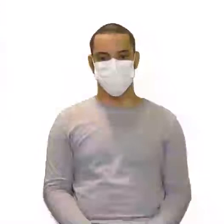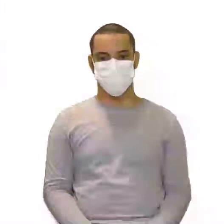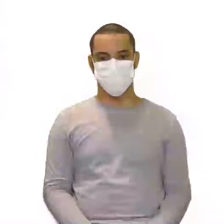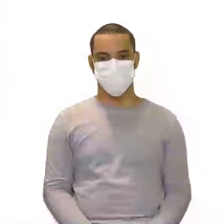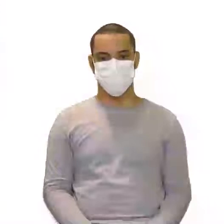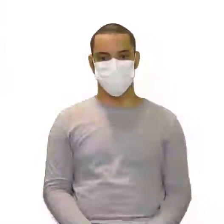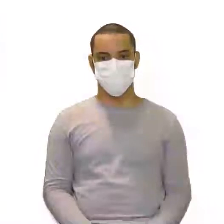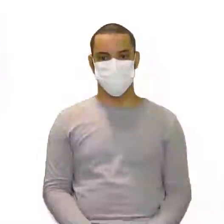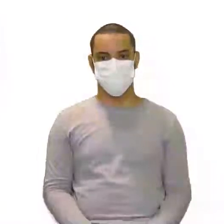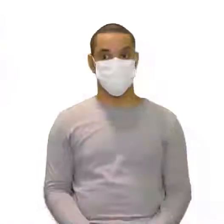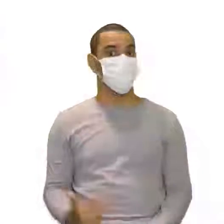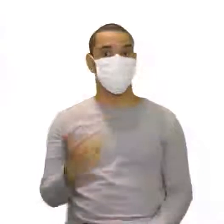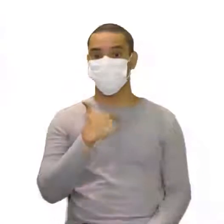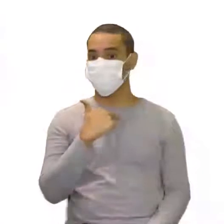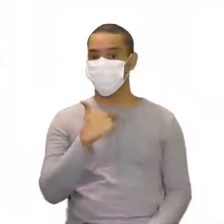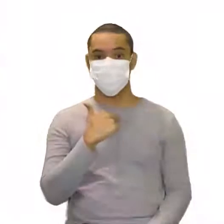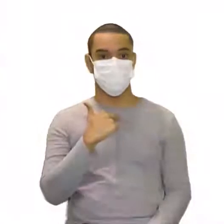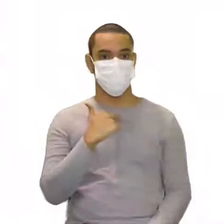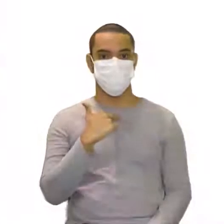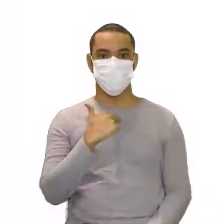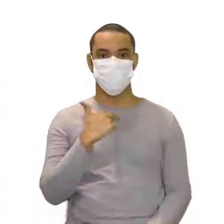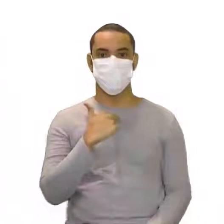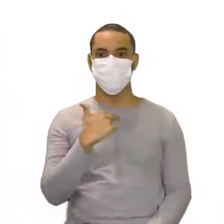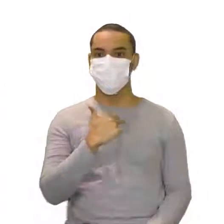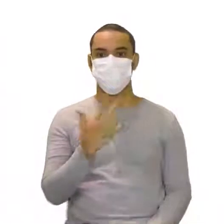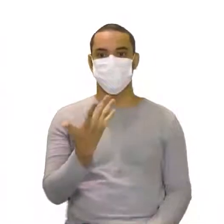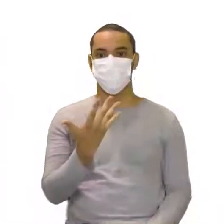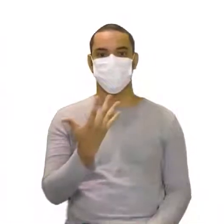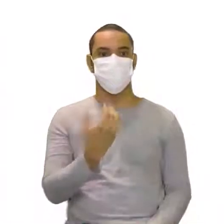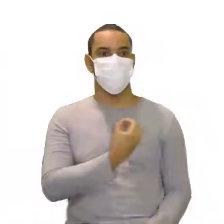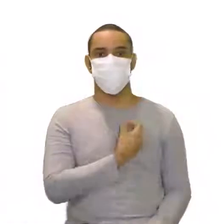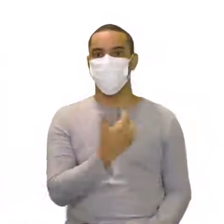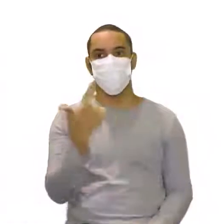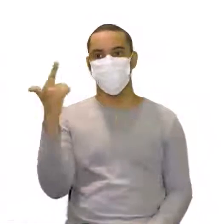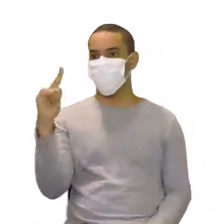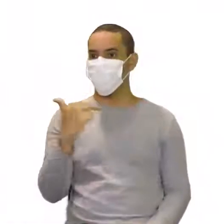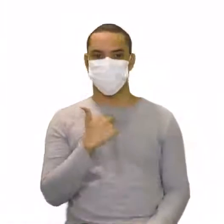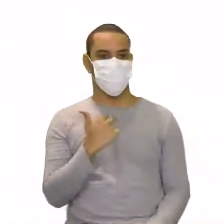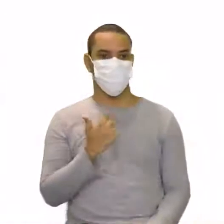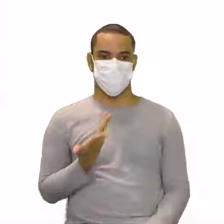Não podendo achar um valor diferente desse.